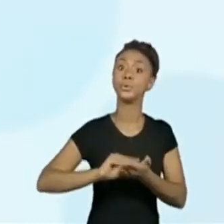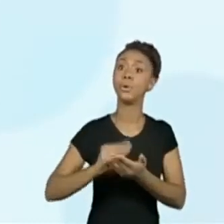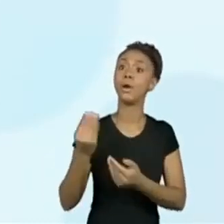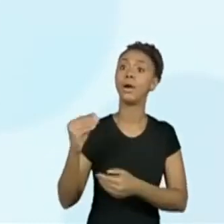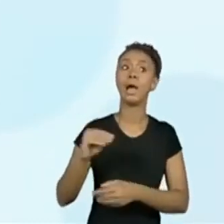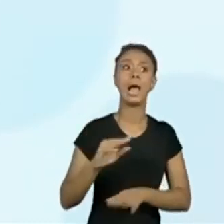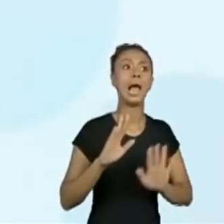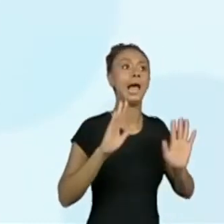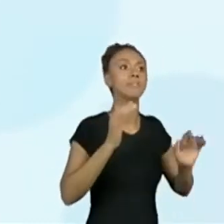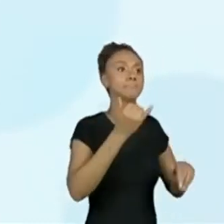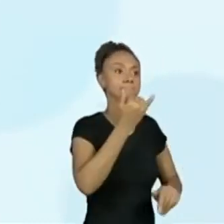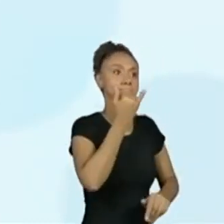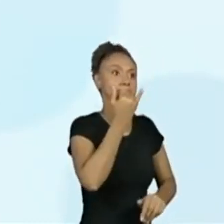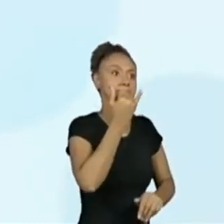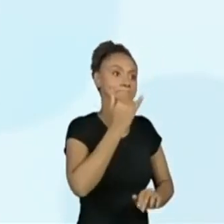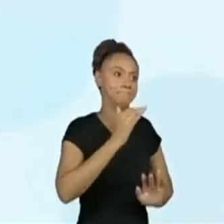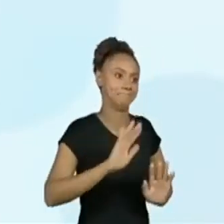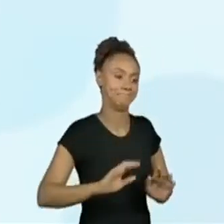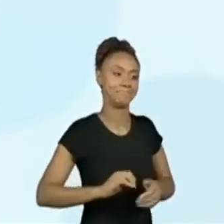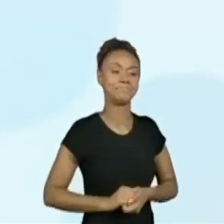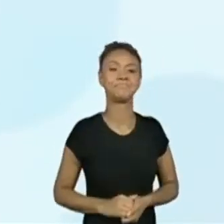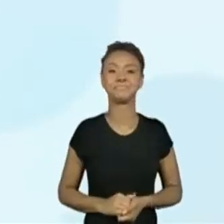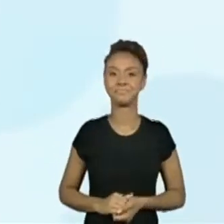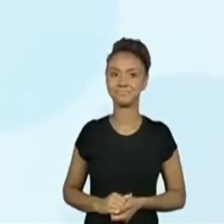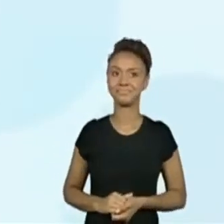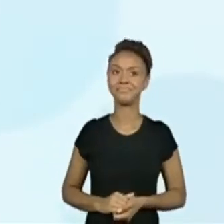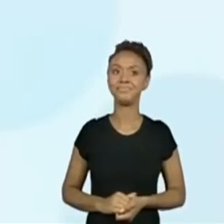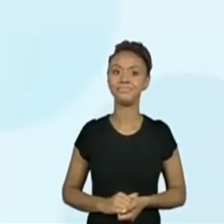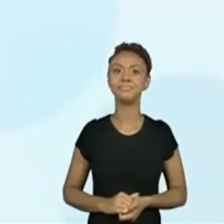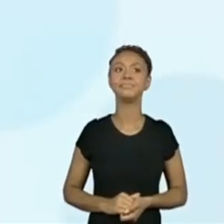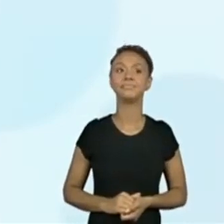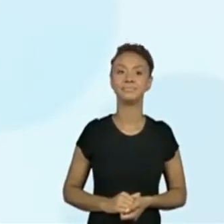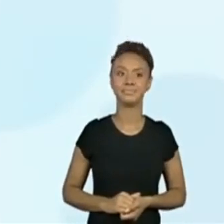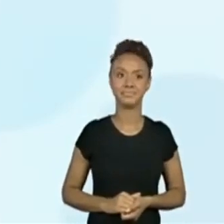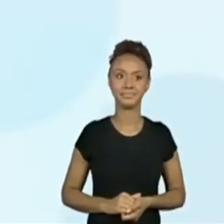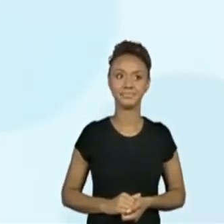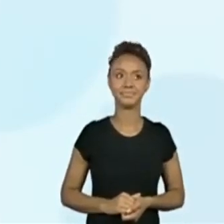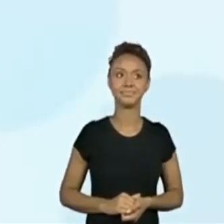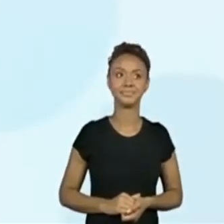física. Vamos lá, eu vou... Ainda puxar bem, o aula.